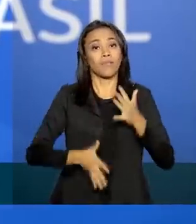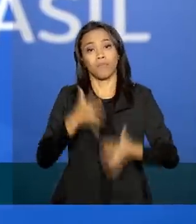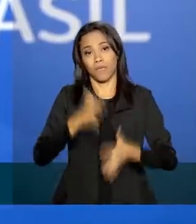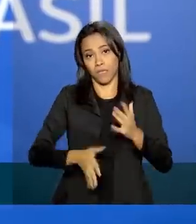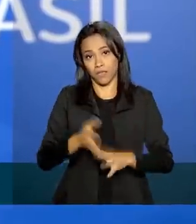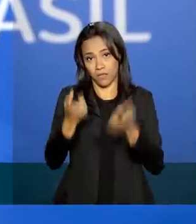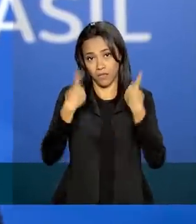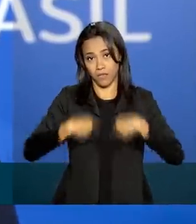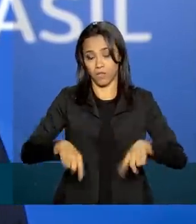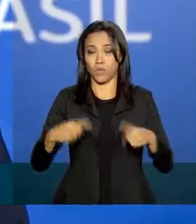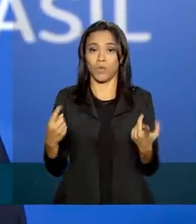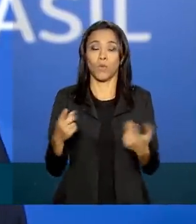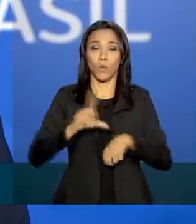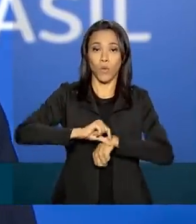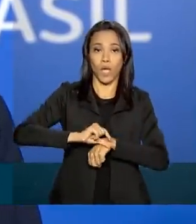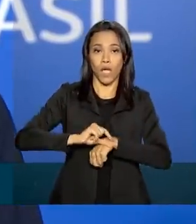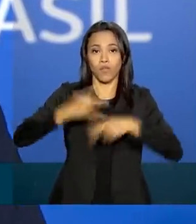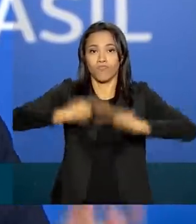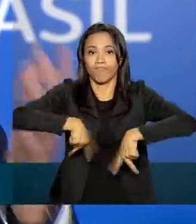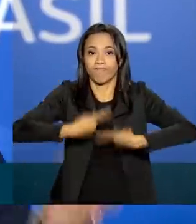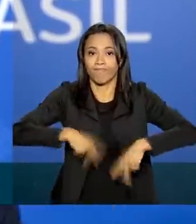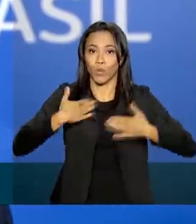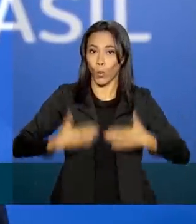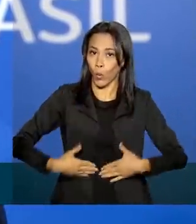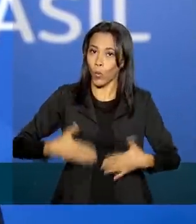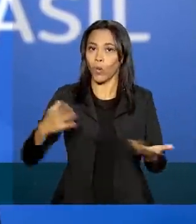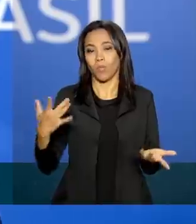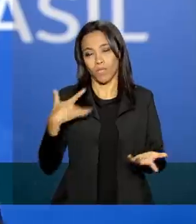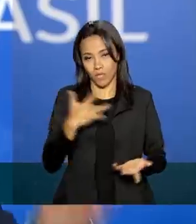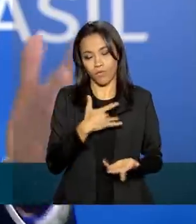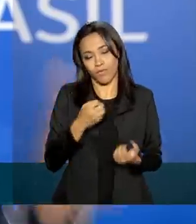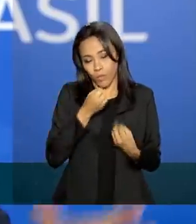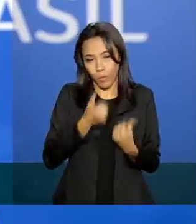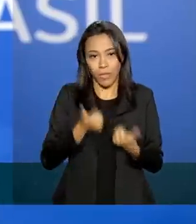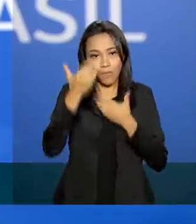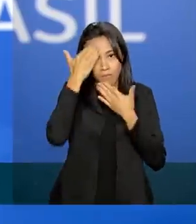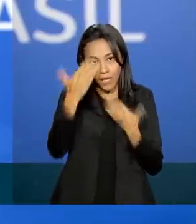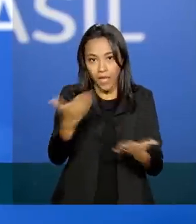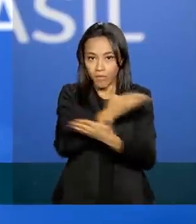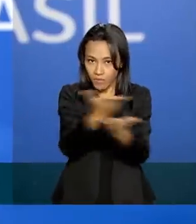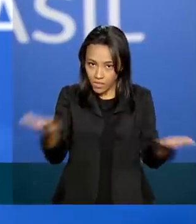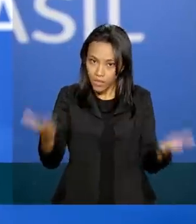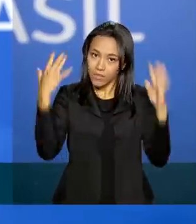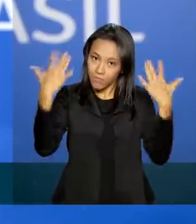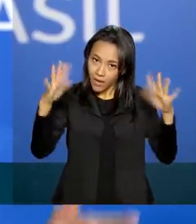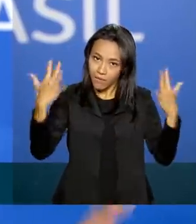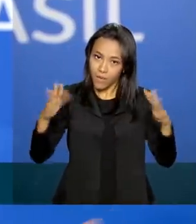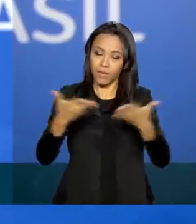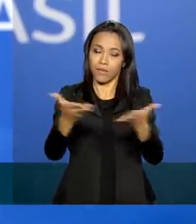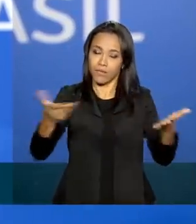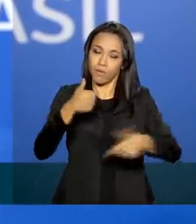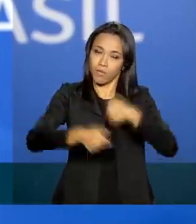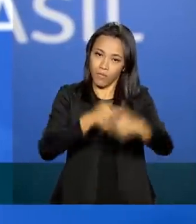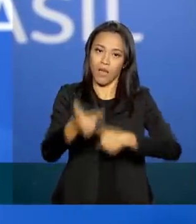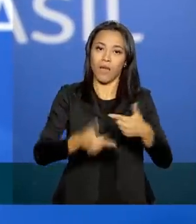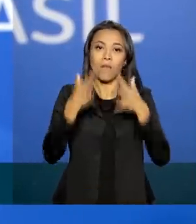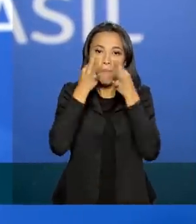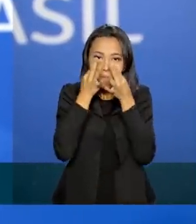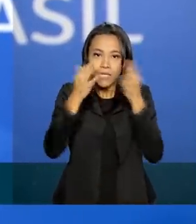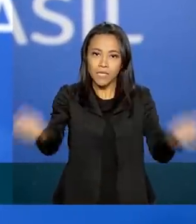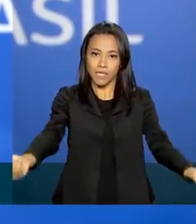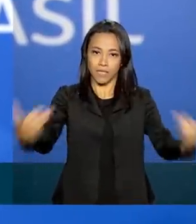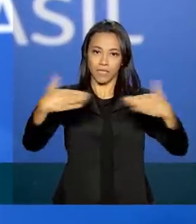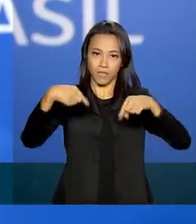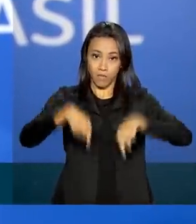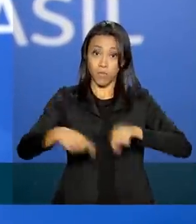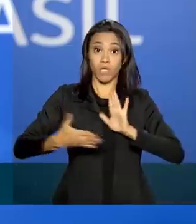a produtividade do trabalhador aumentá la então muito obrigado a todos vocês e parabéns pela iniciativa pela presença por essa